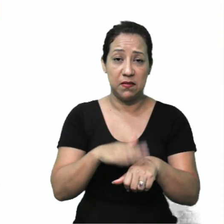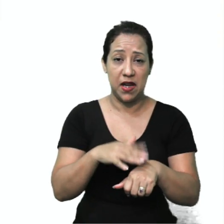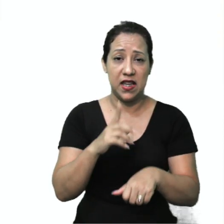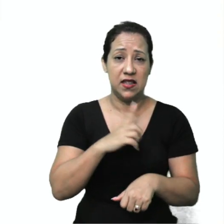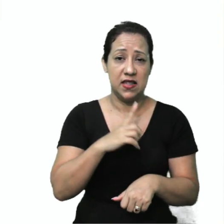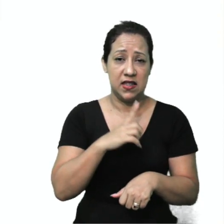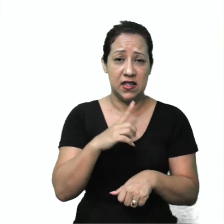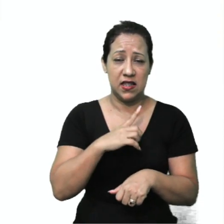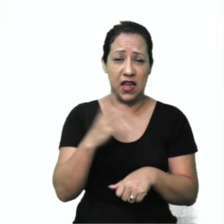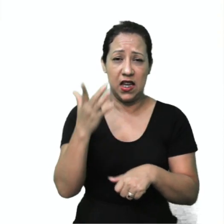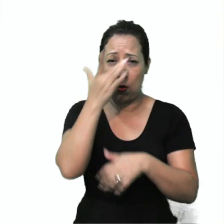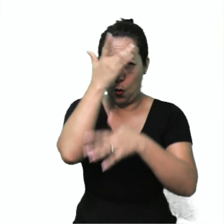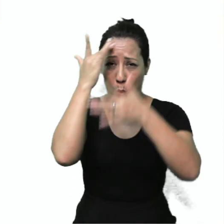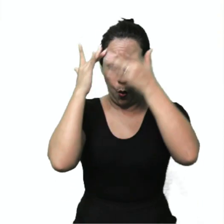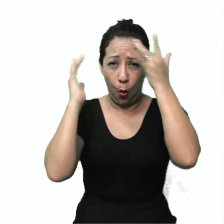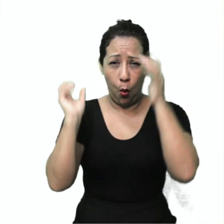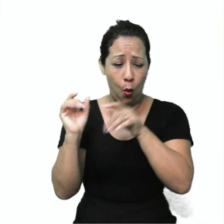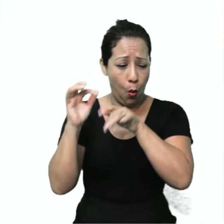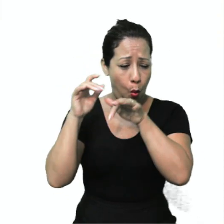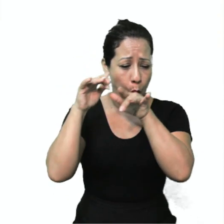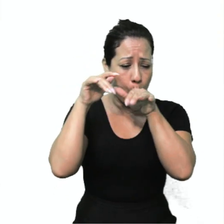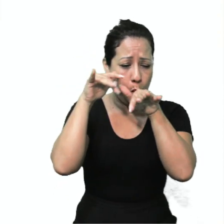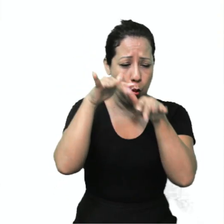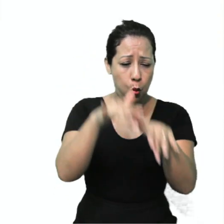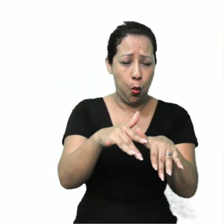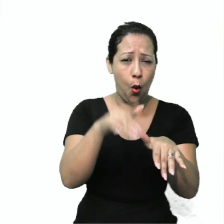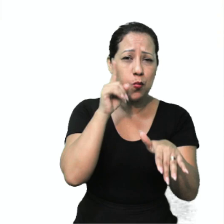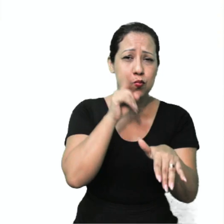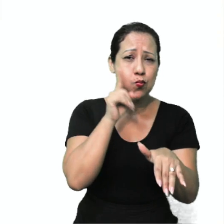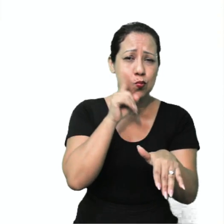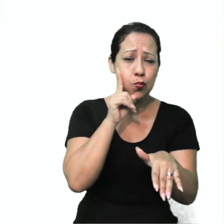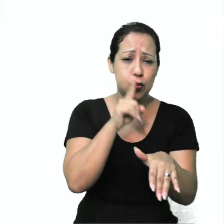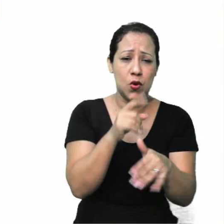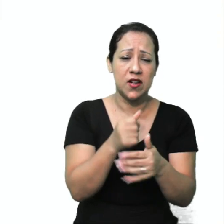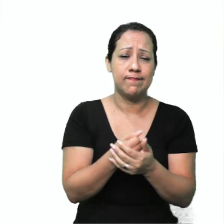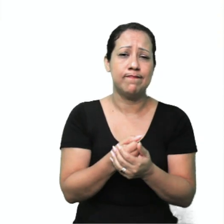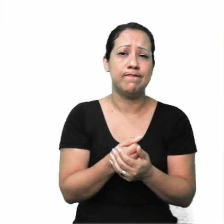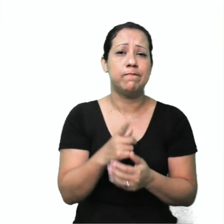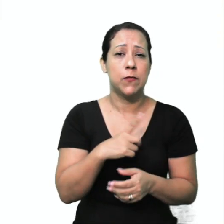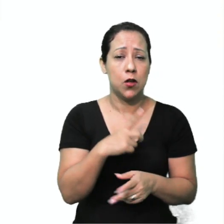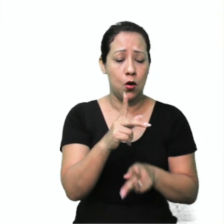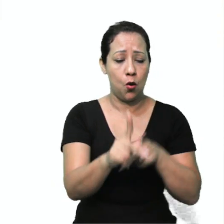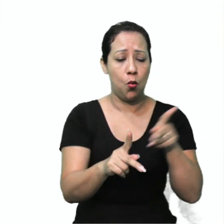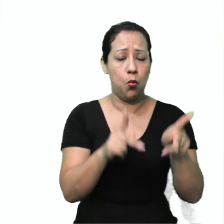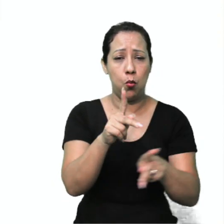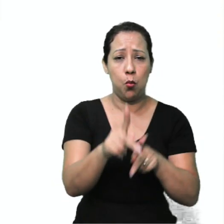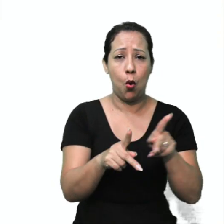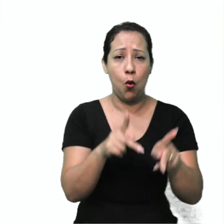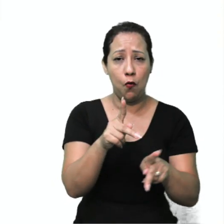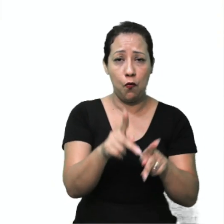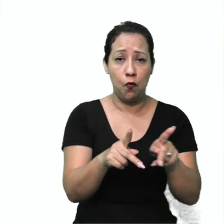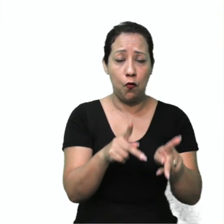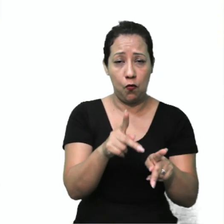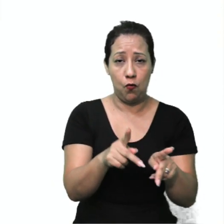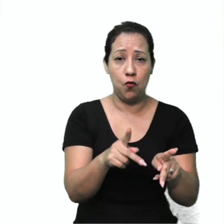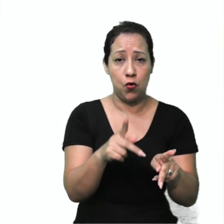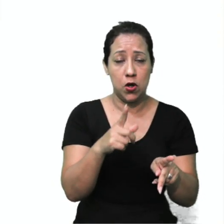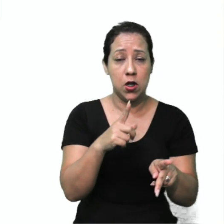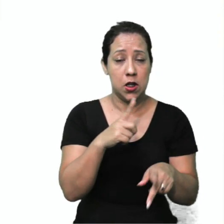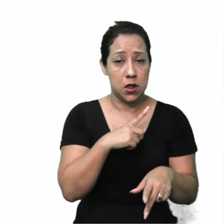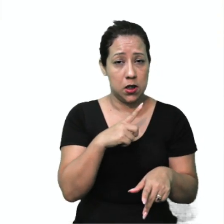história. São formados por grande diversidade de povos de origem europeia,